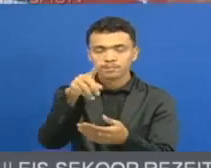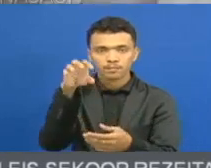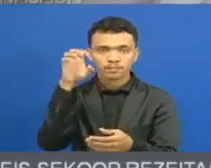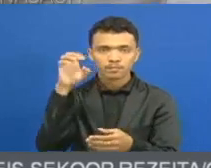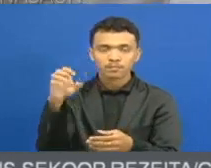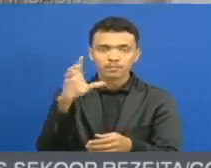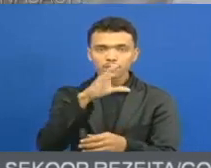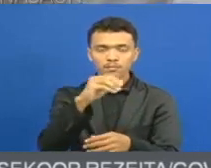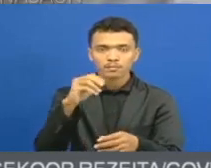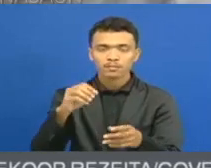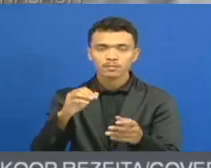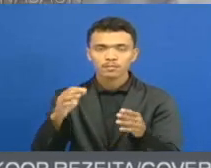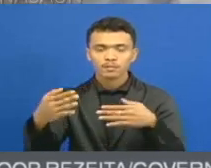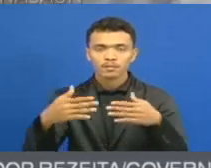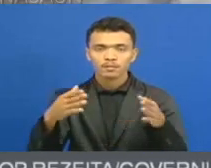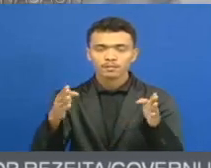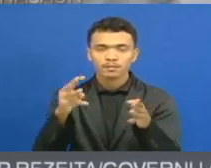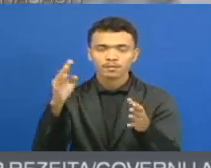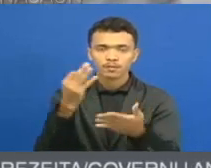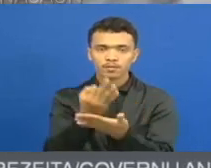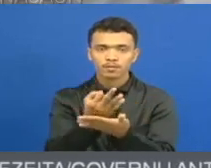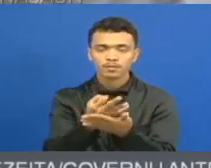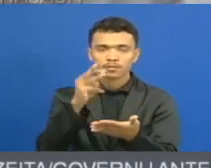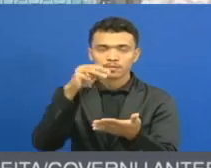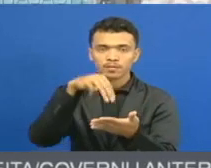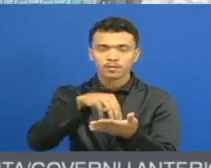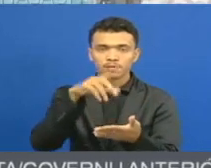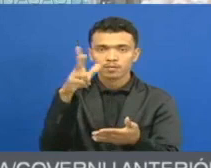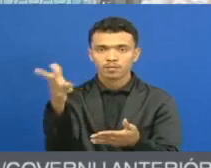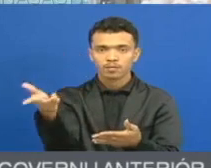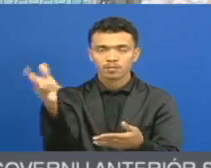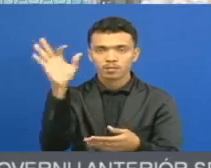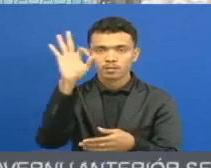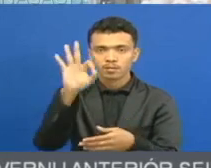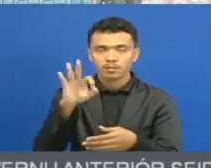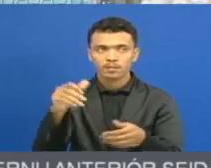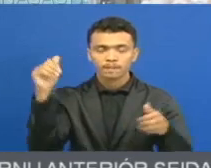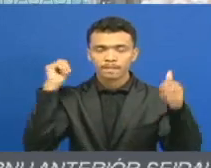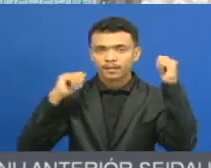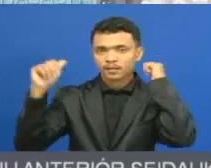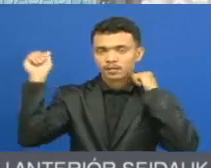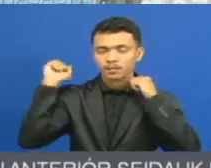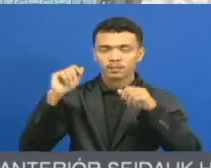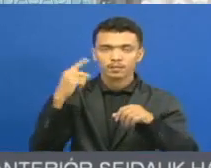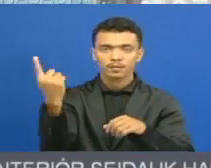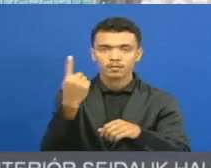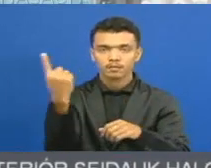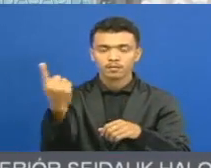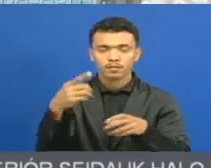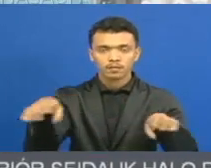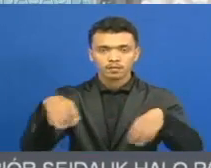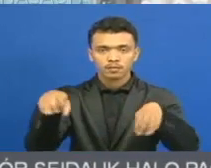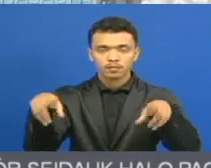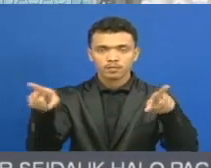Rasen, no Capital, Basic Milhão, Tolu Nulu Rasen Sia. Atividade né, na Fatim funciona, Hanesan Bai Bain, e a Fatim